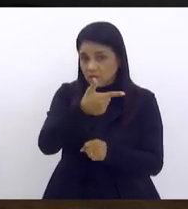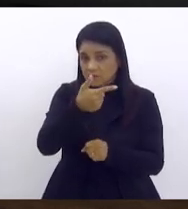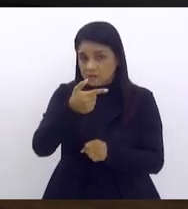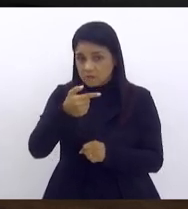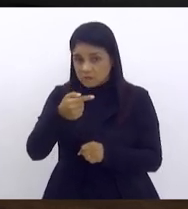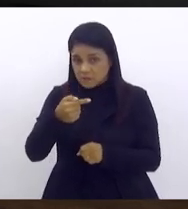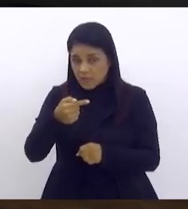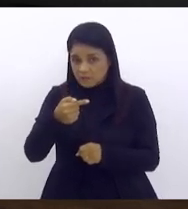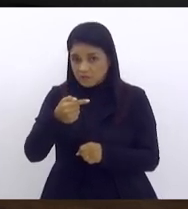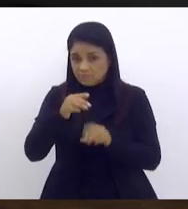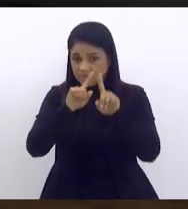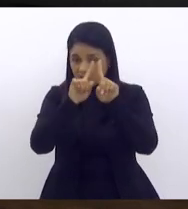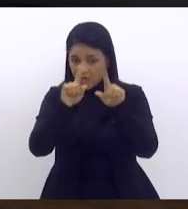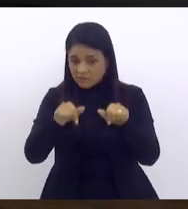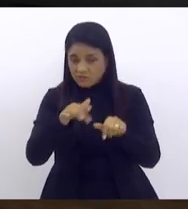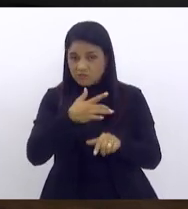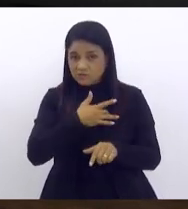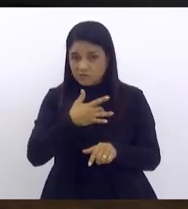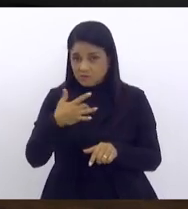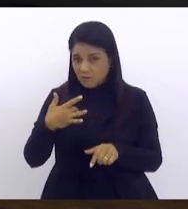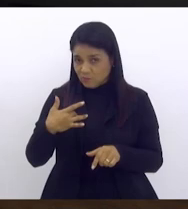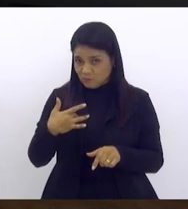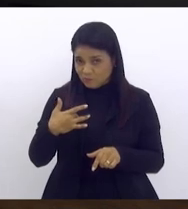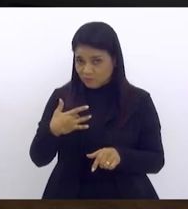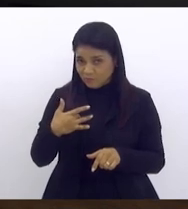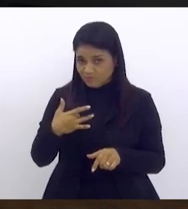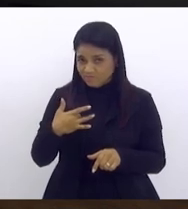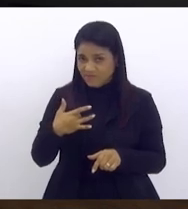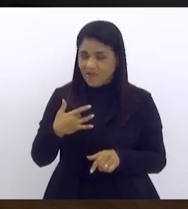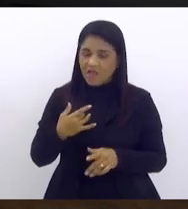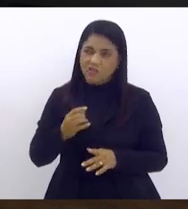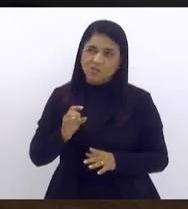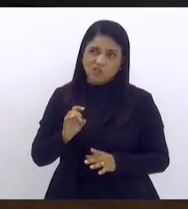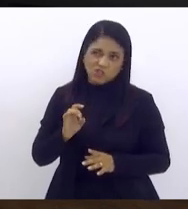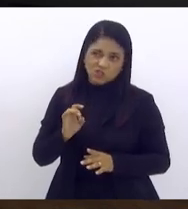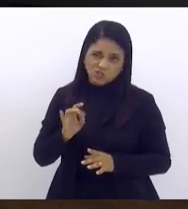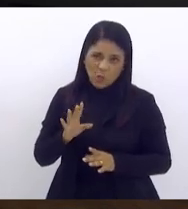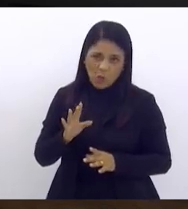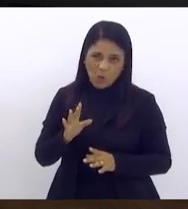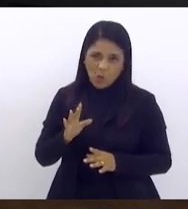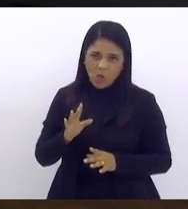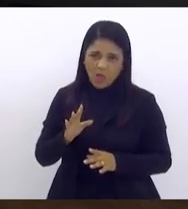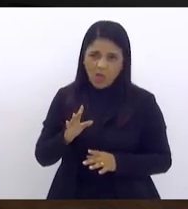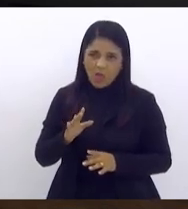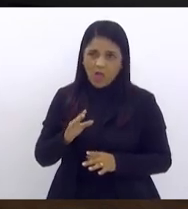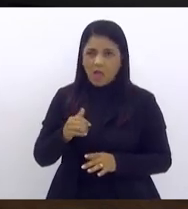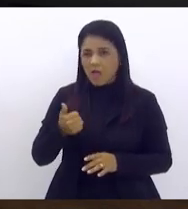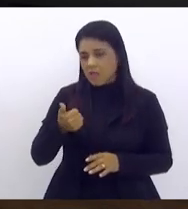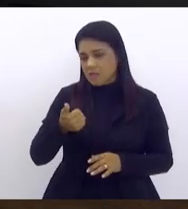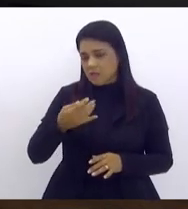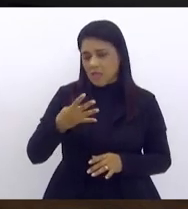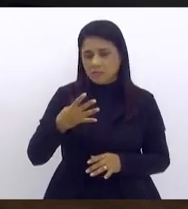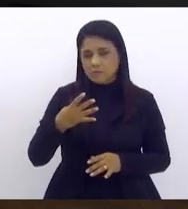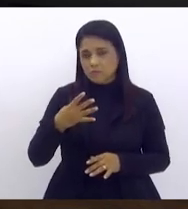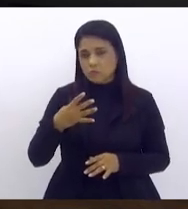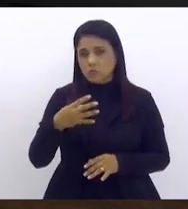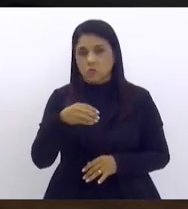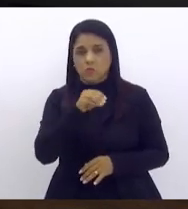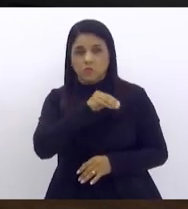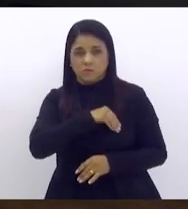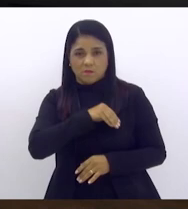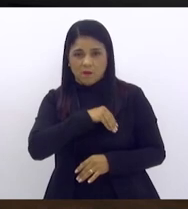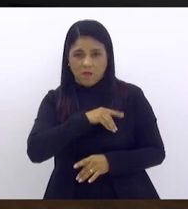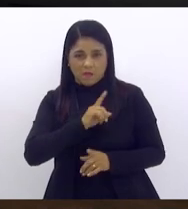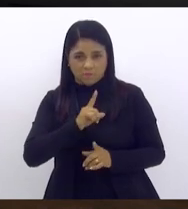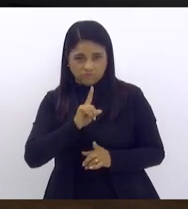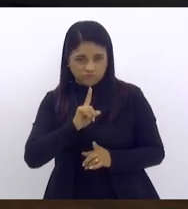agentes de saúde de endemia, que não é apenas uma coisa assim, alguns colocaram como 14º salário, até a minha comunicação acabou colocando isso, mas,